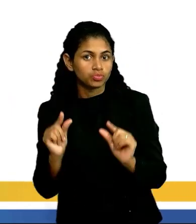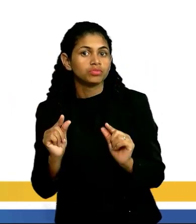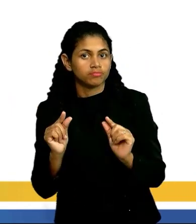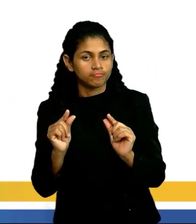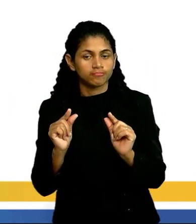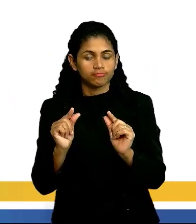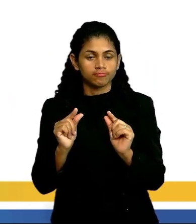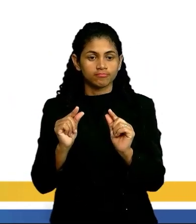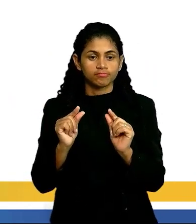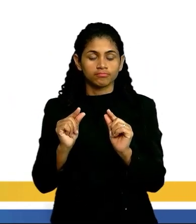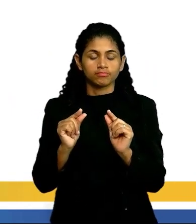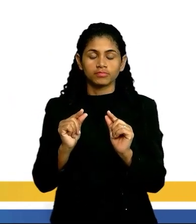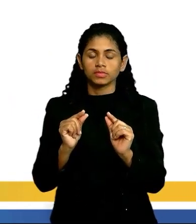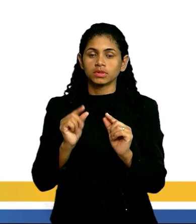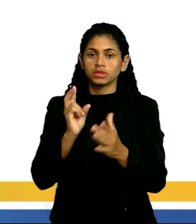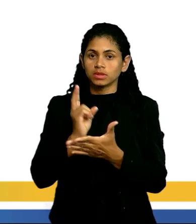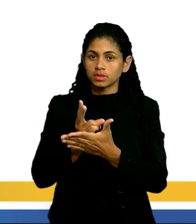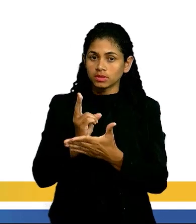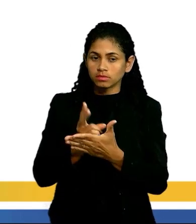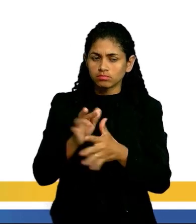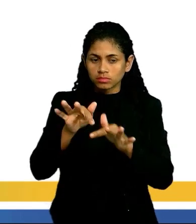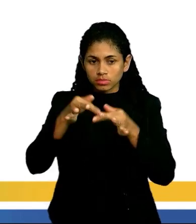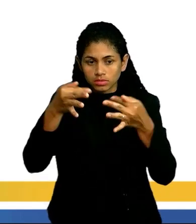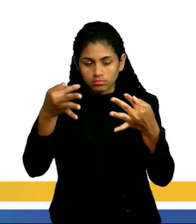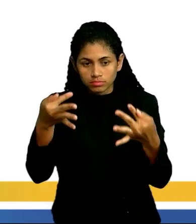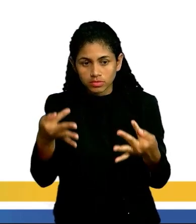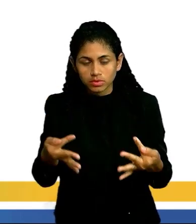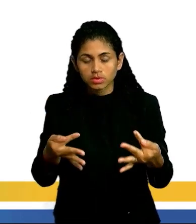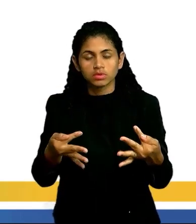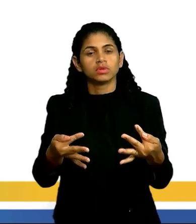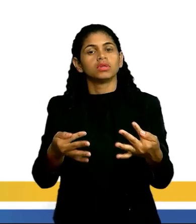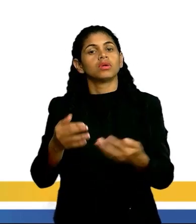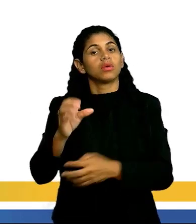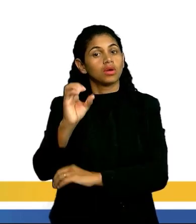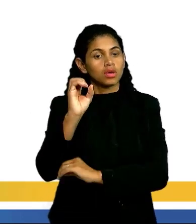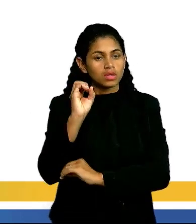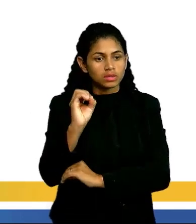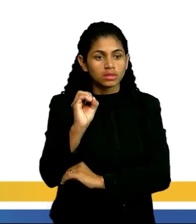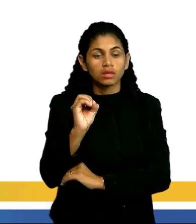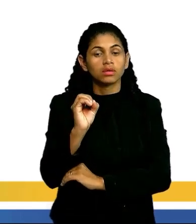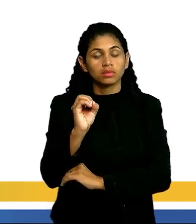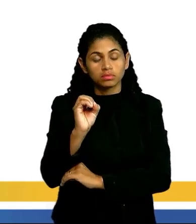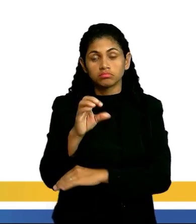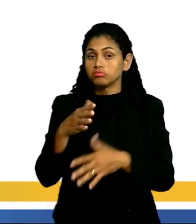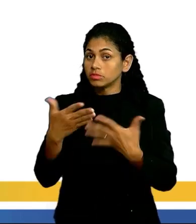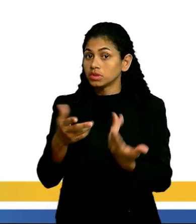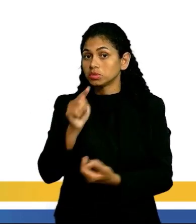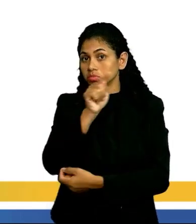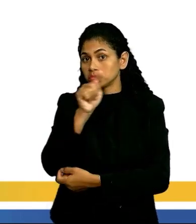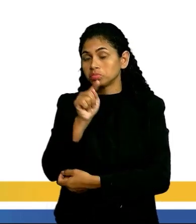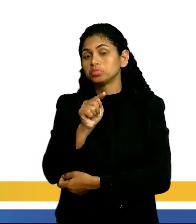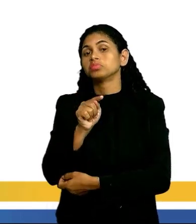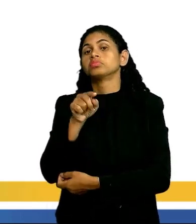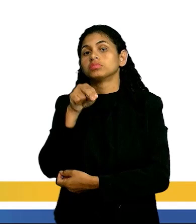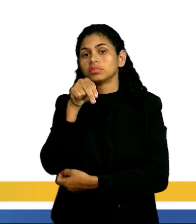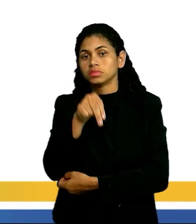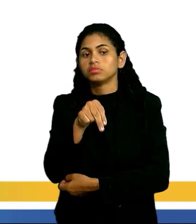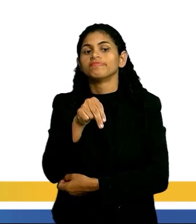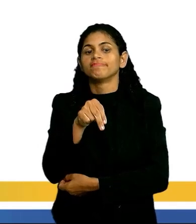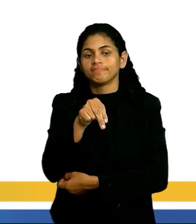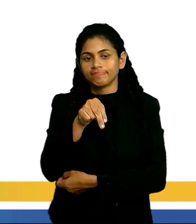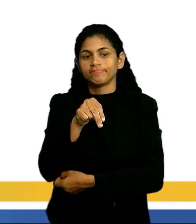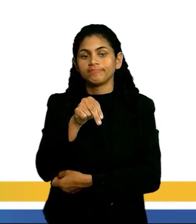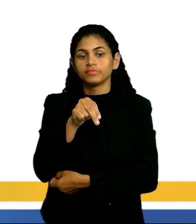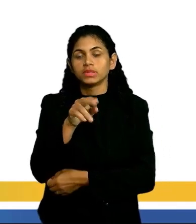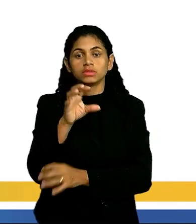Perfeito? Toda substância simples tende a ter NOx 0, por isso aquele zinco ali ele é 0. Tá? Substância simples é uma letra